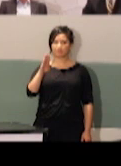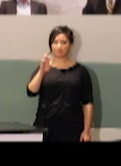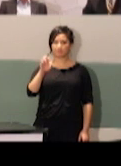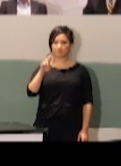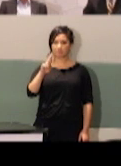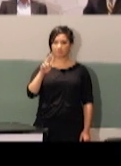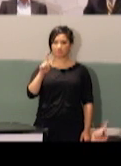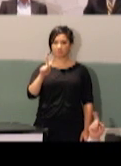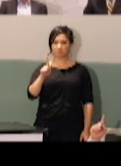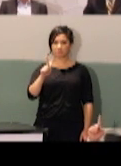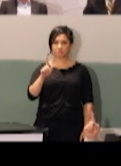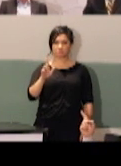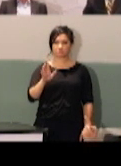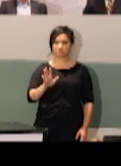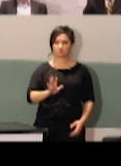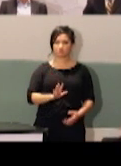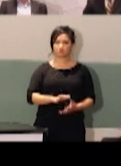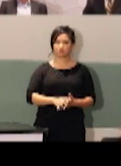candidato Pittman.